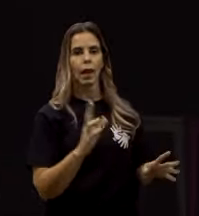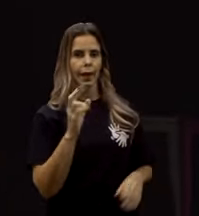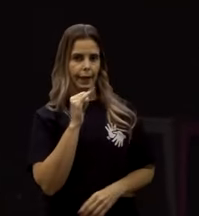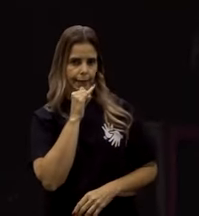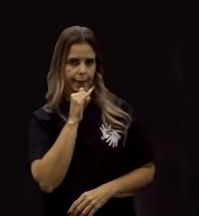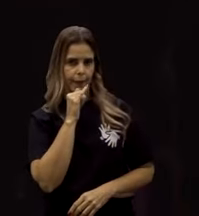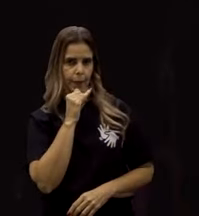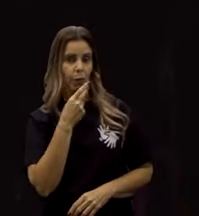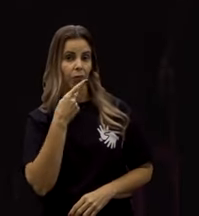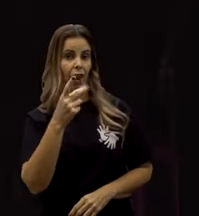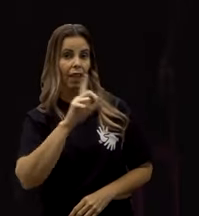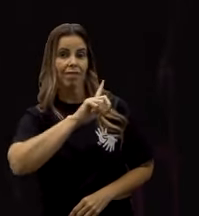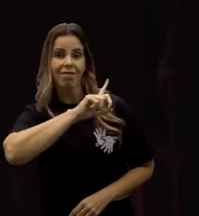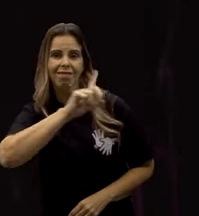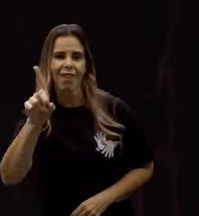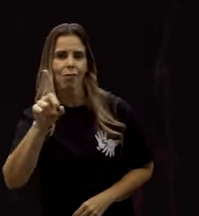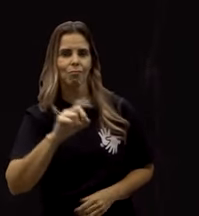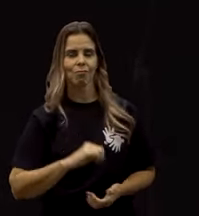não